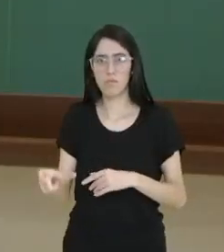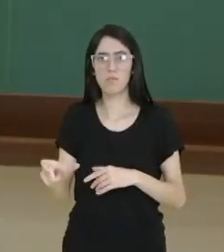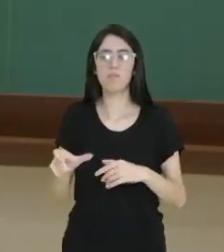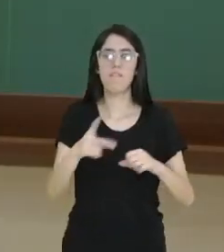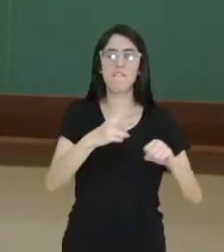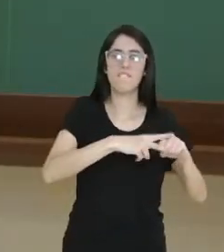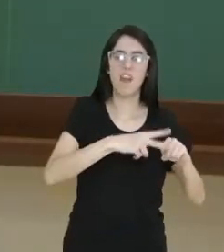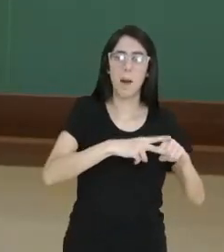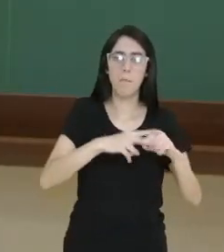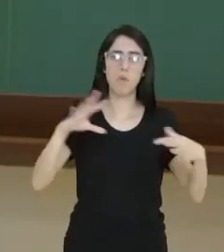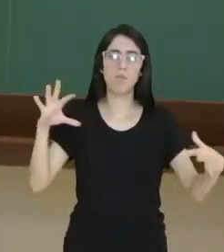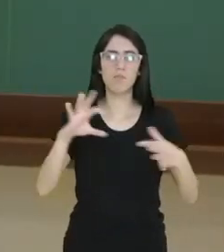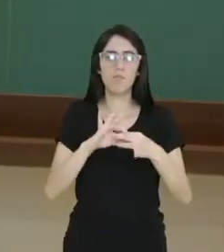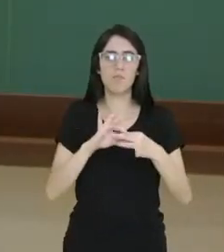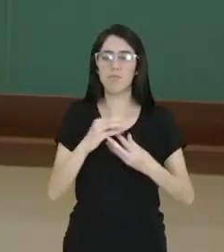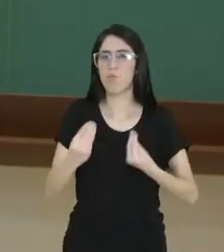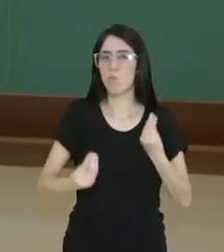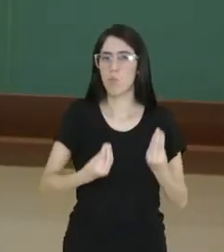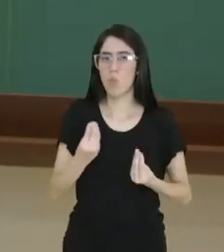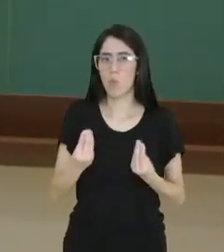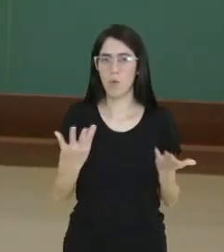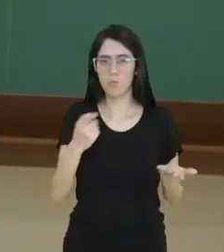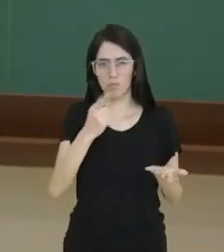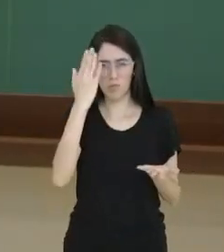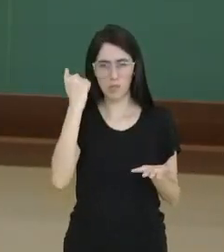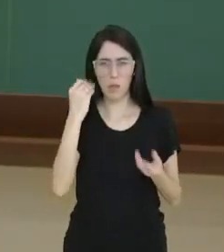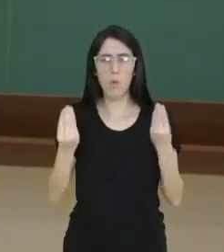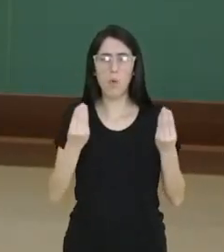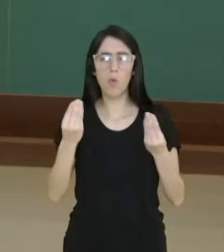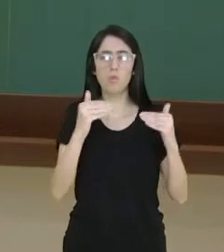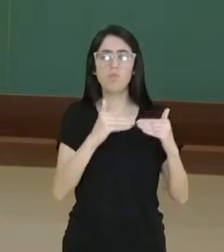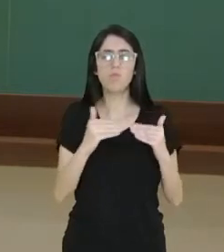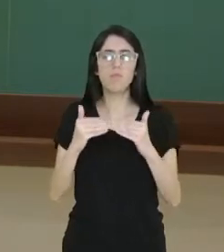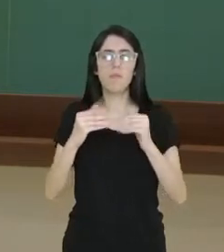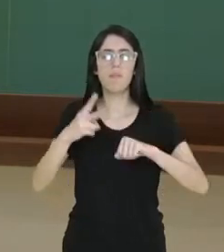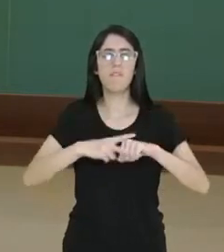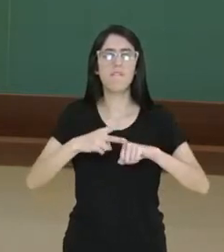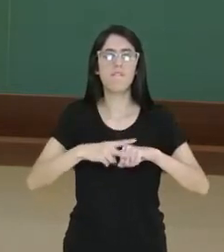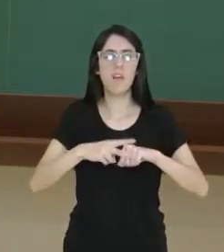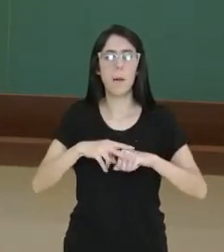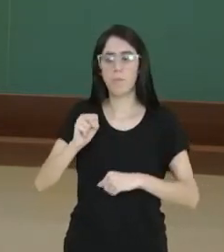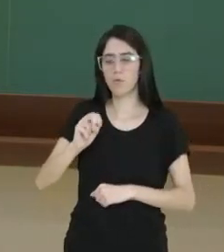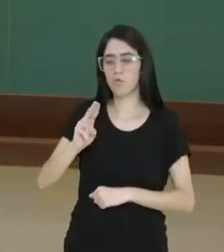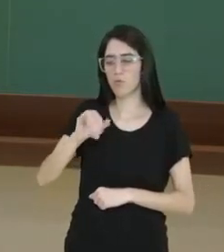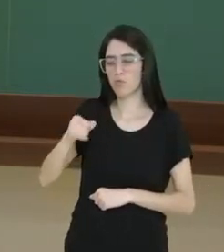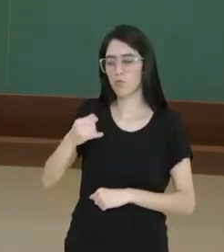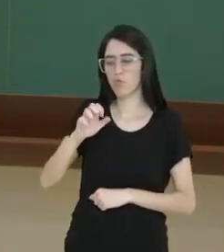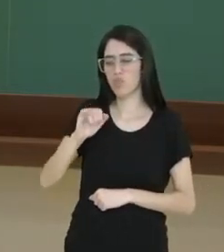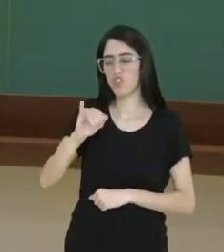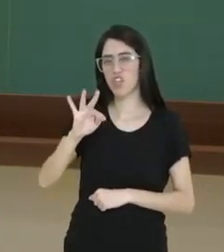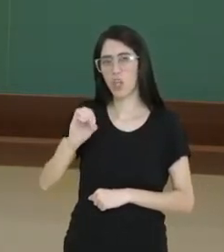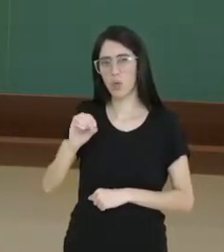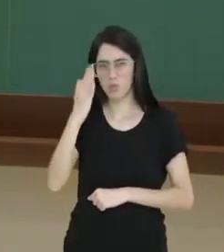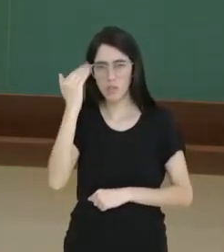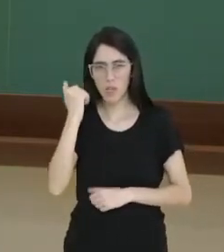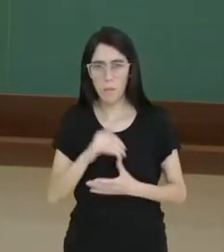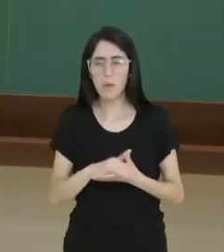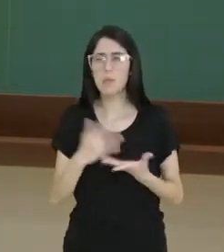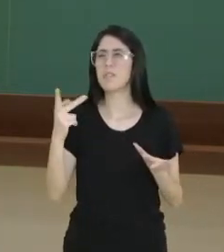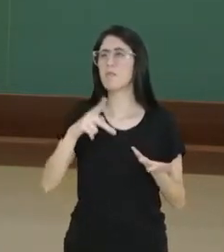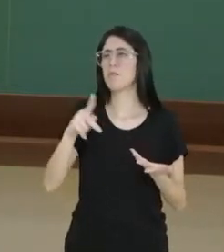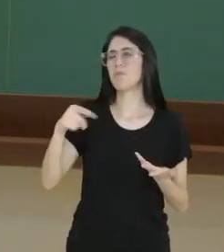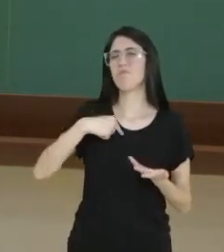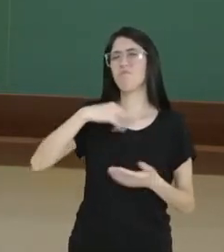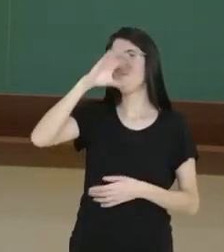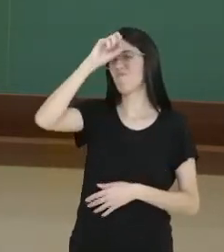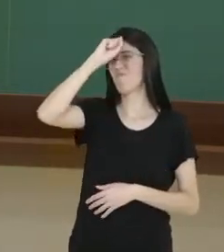Você lembra como realizar a concordância verbal? Ah, professor, ainda não aprendi